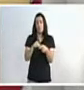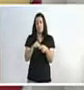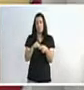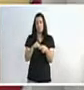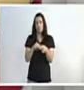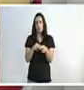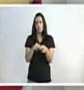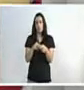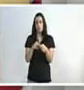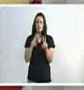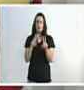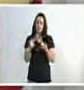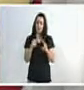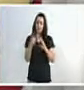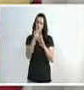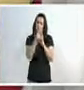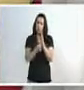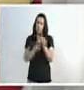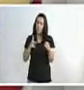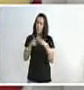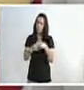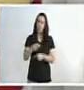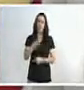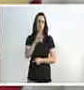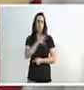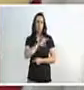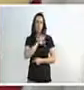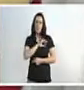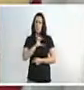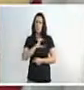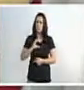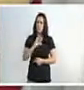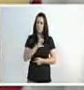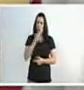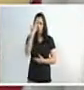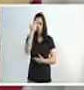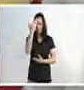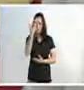a gratificação por representação dos servidores comissionados. Obrigado, senhores.